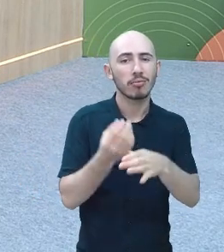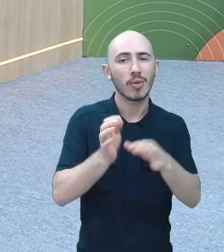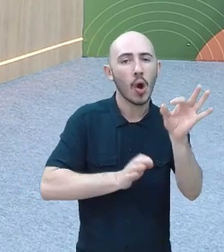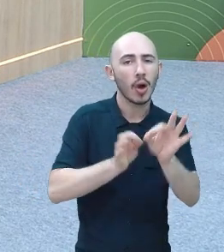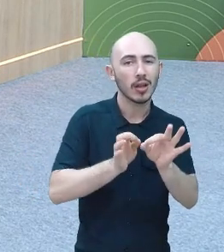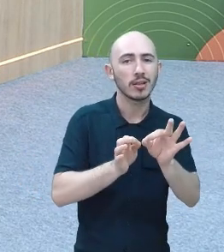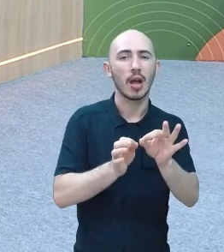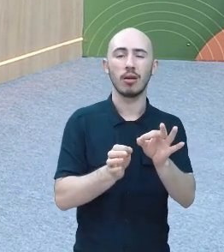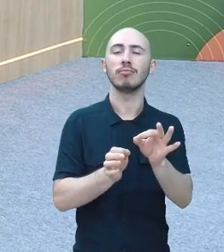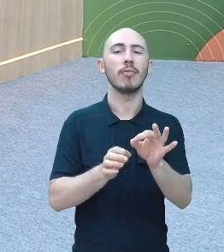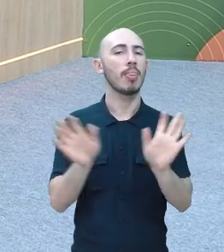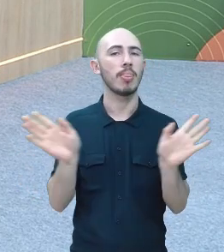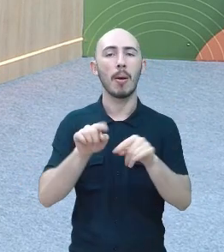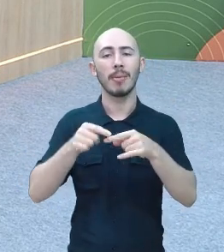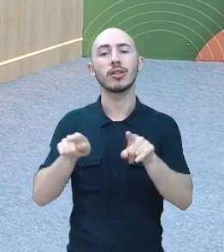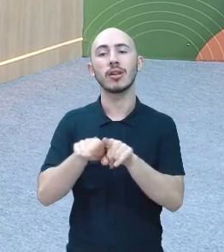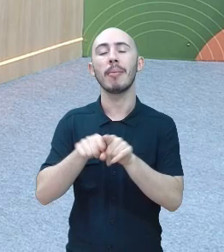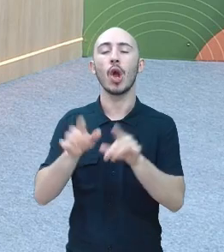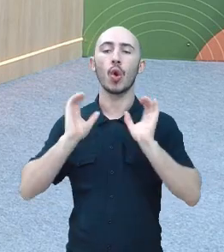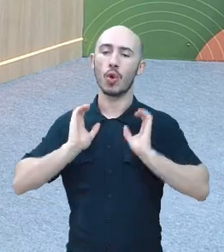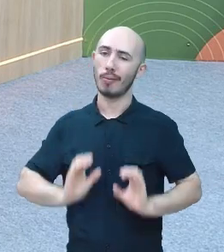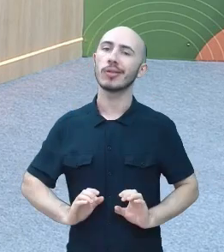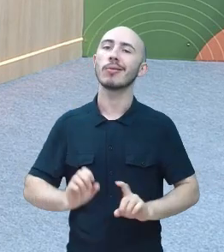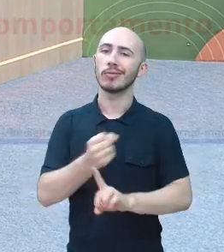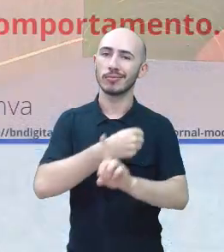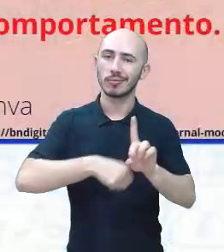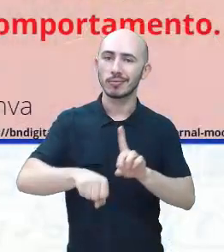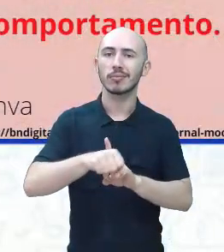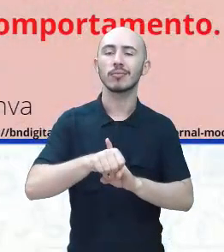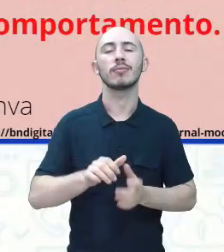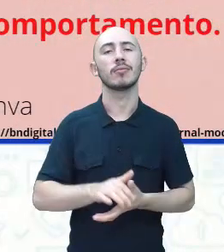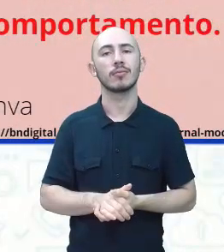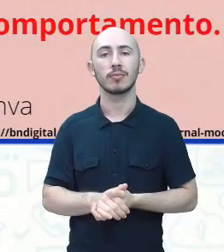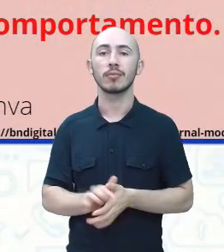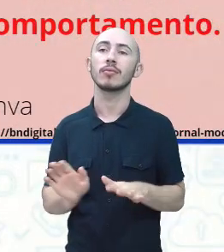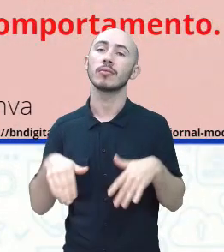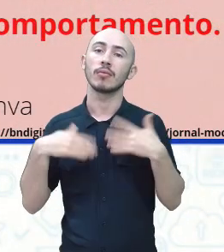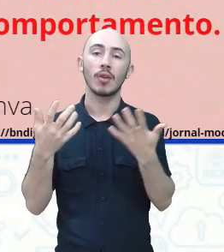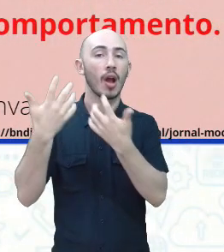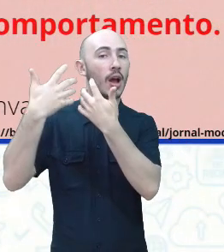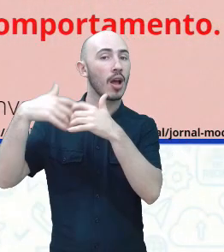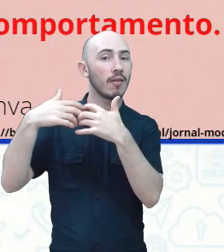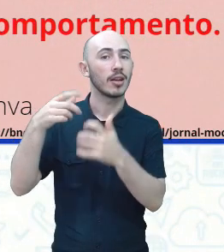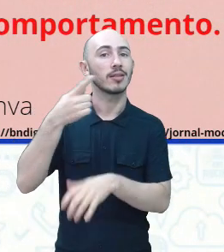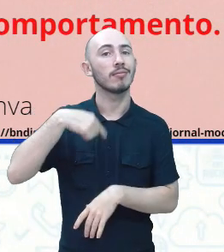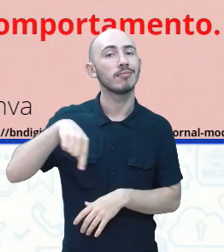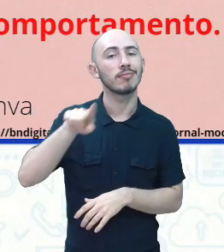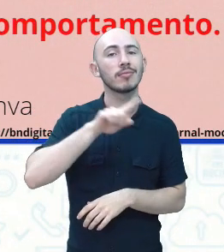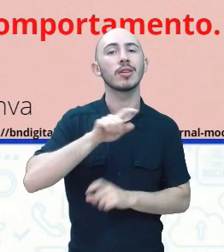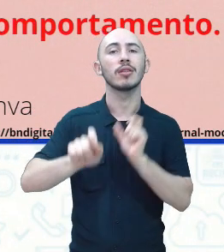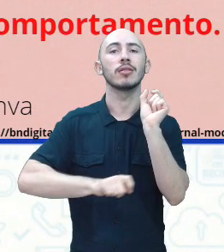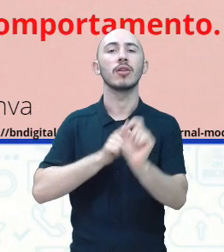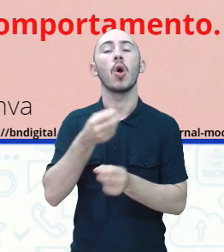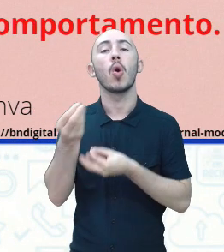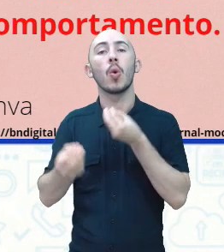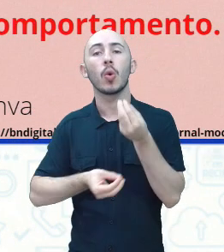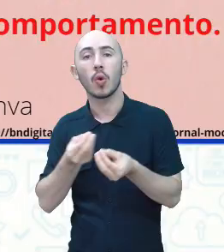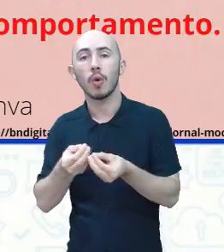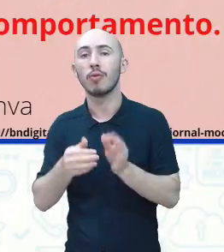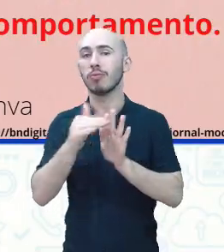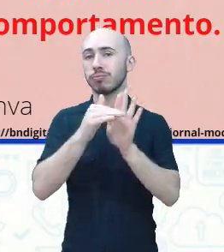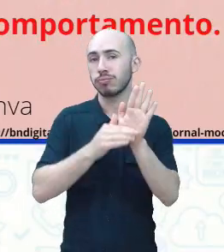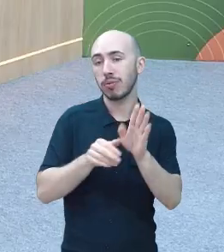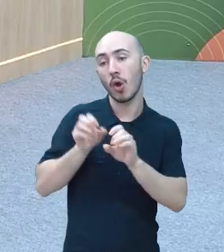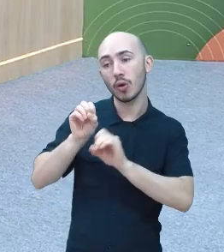nosso comportamento como sociedade. Então, fica aí a reflexão sobre como os